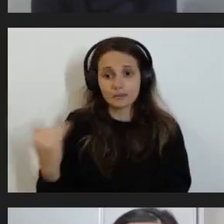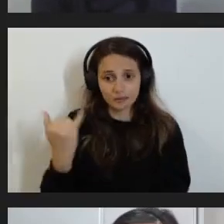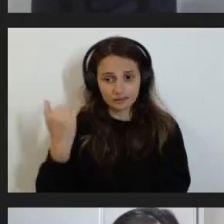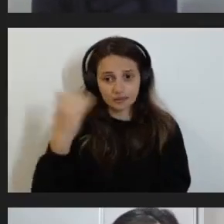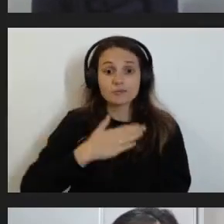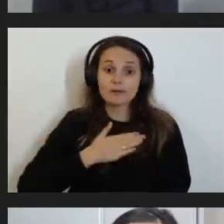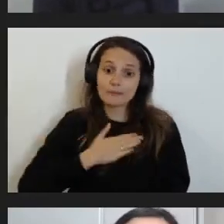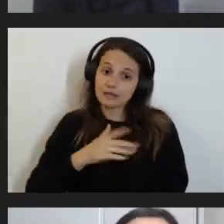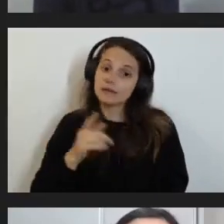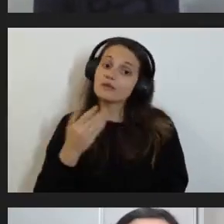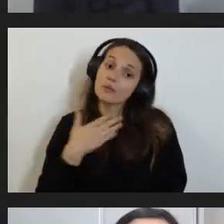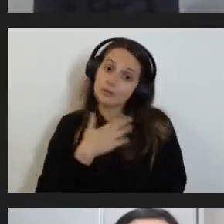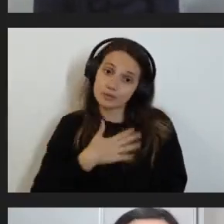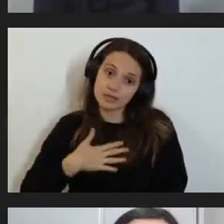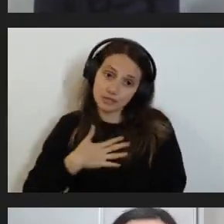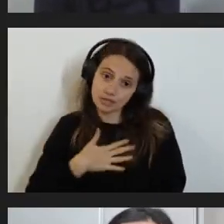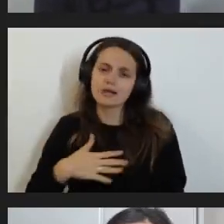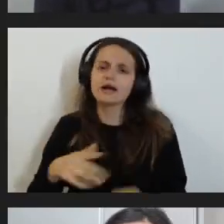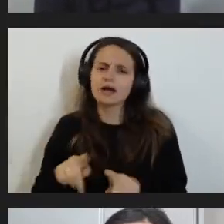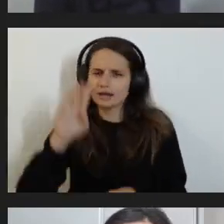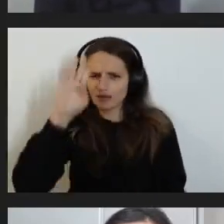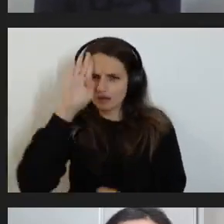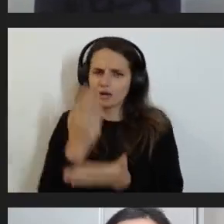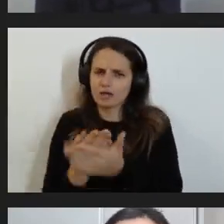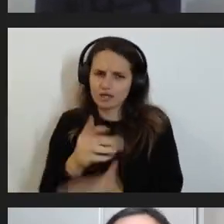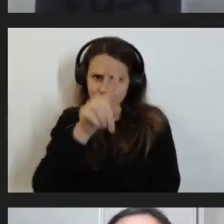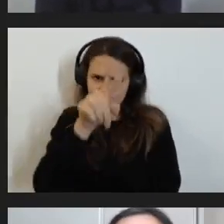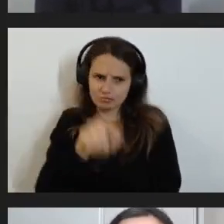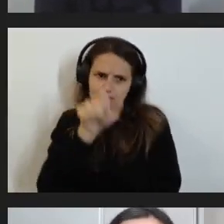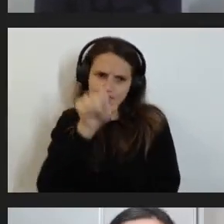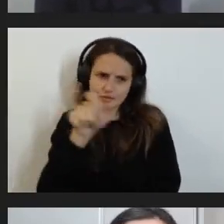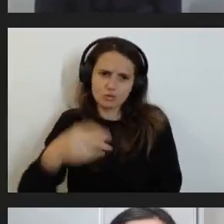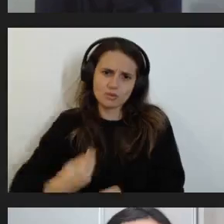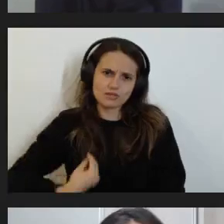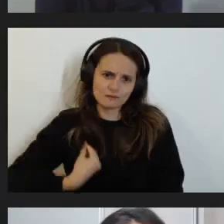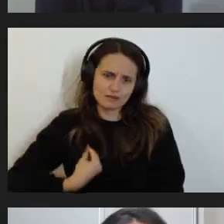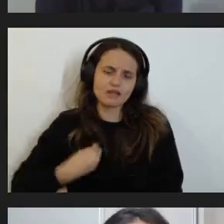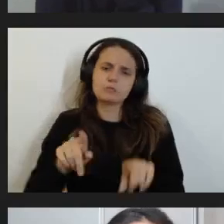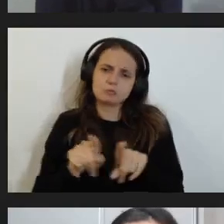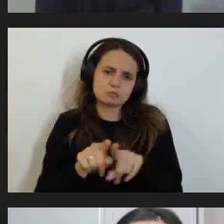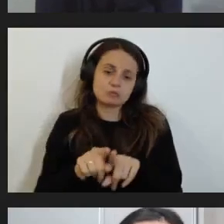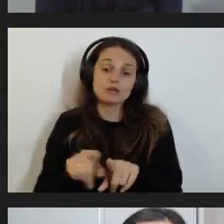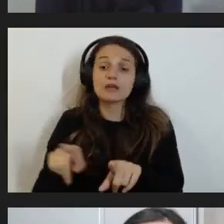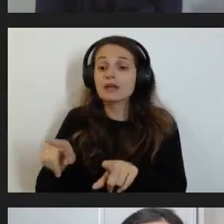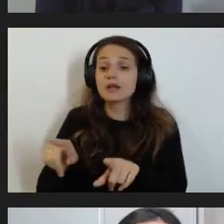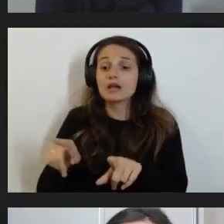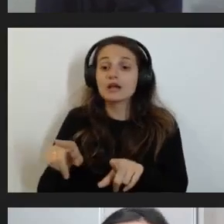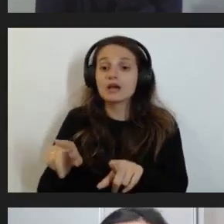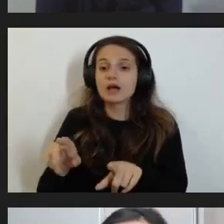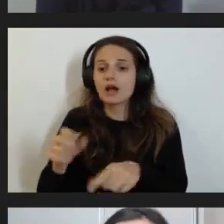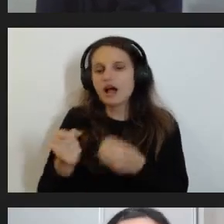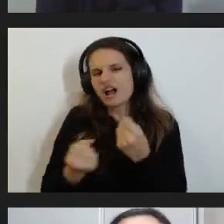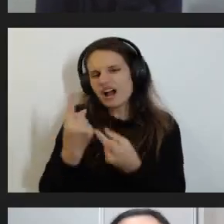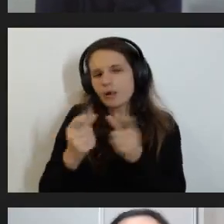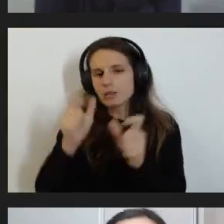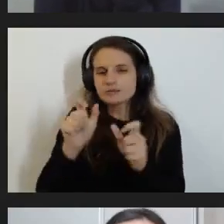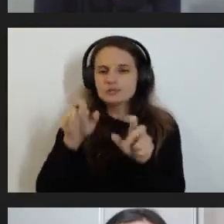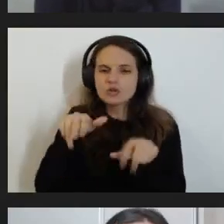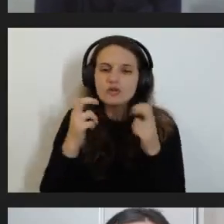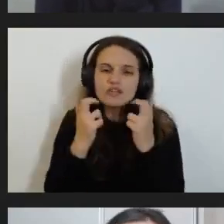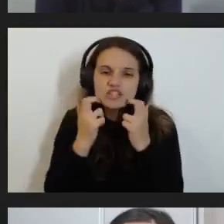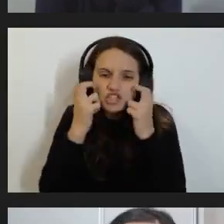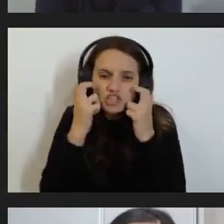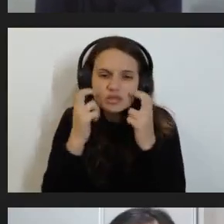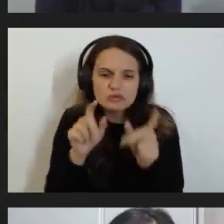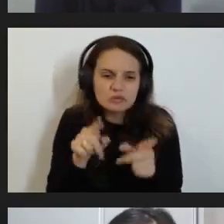mim, e eu acredito que para várias pessoas aqui também. Pessoal que talvez ficou meio tímido de fazer perguntas, chama a Ana,